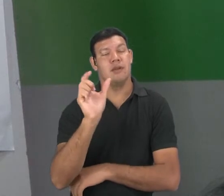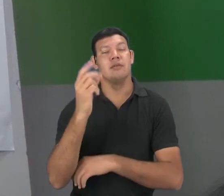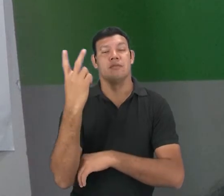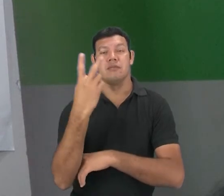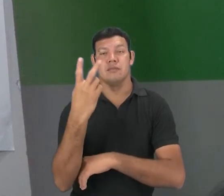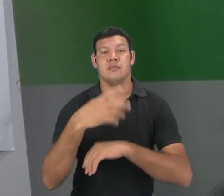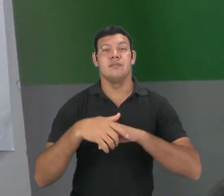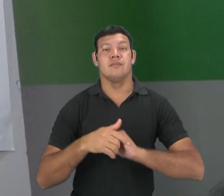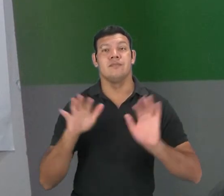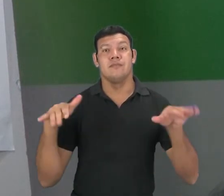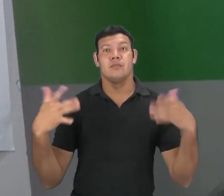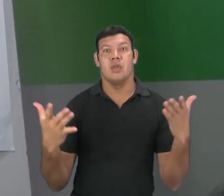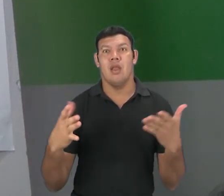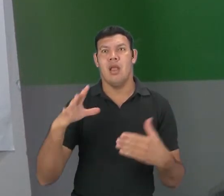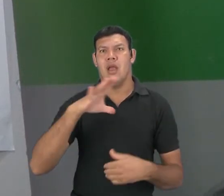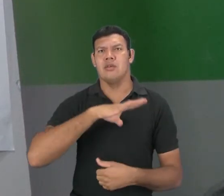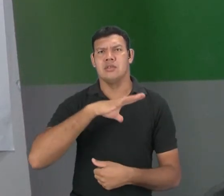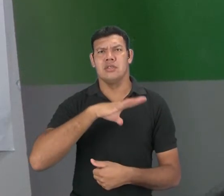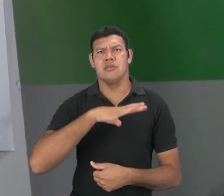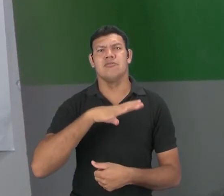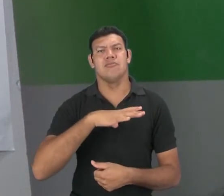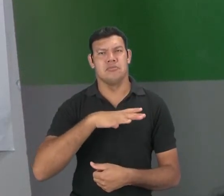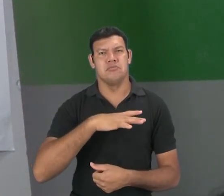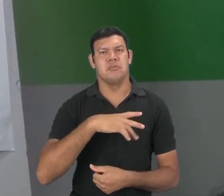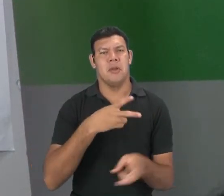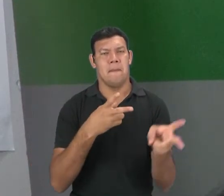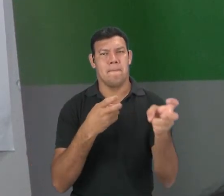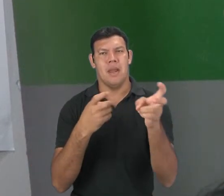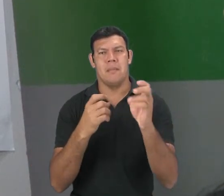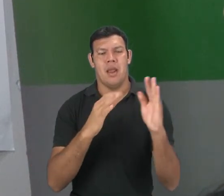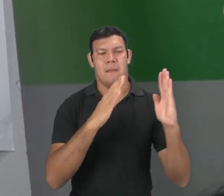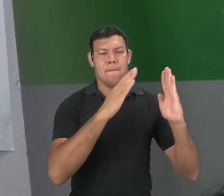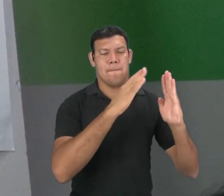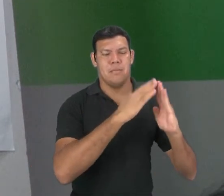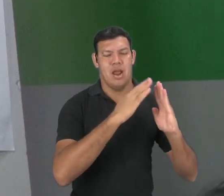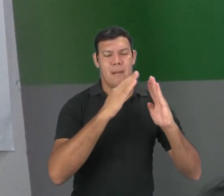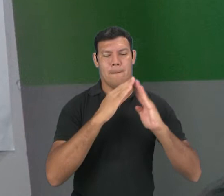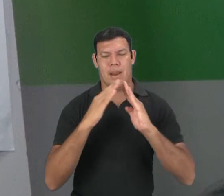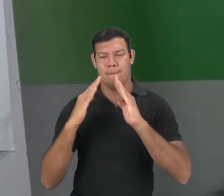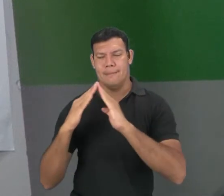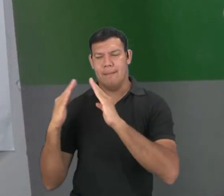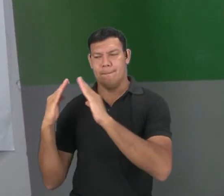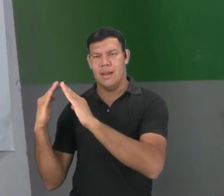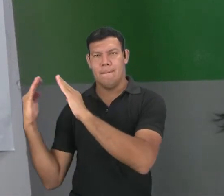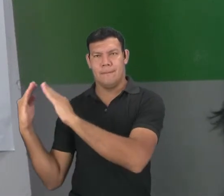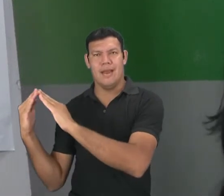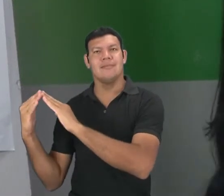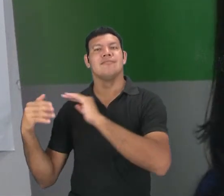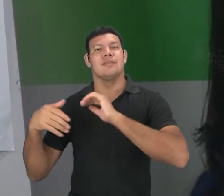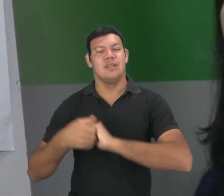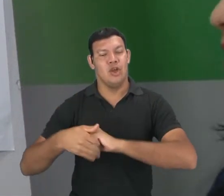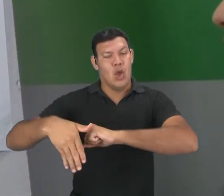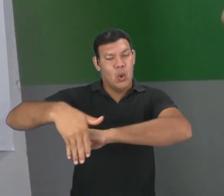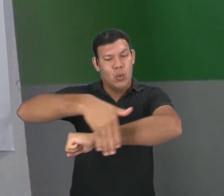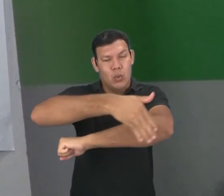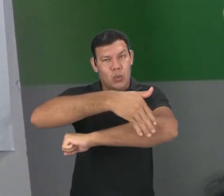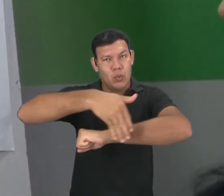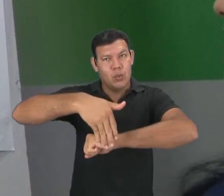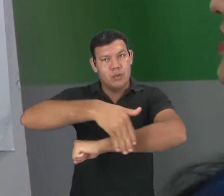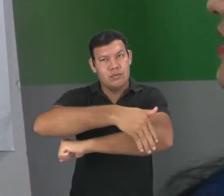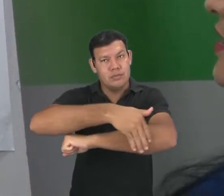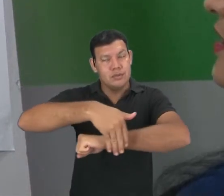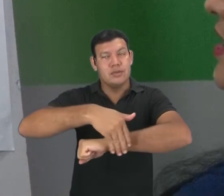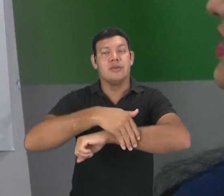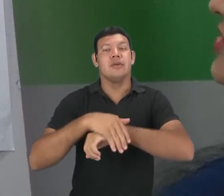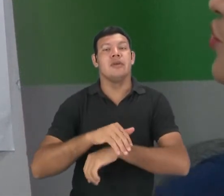ok? A cidade, onde a gente vê as casas mais próximas, tem pavimentação. O que é pavimentação? A